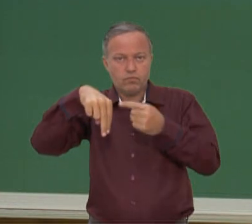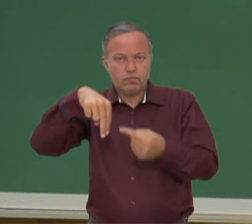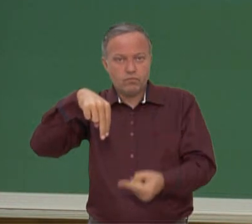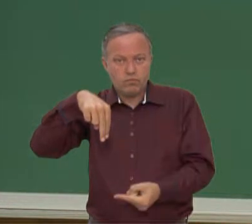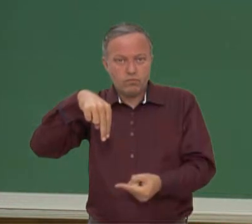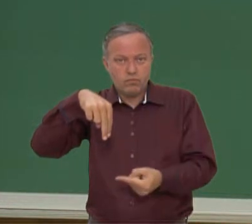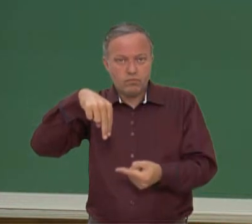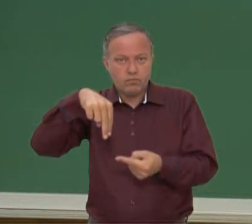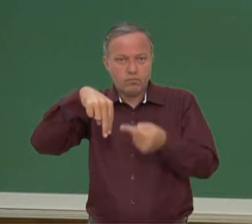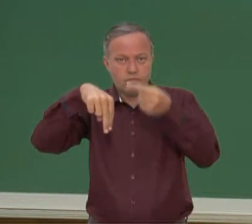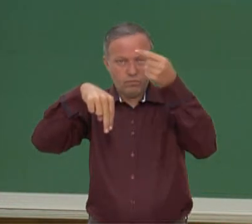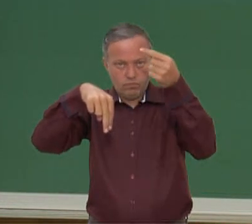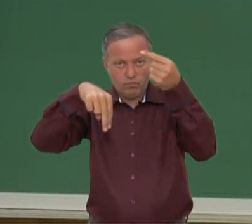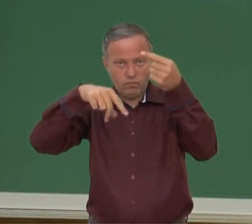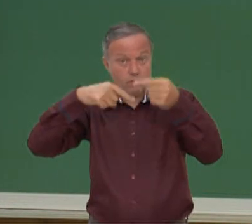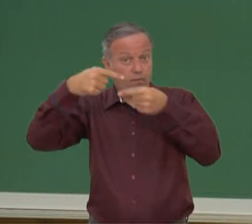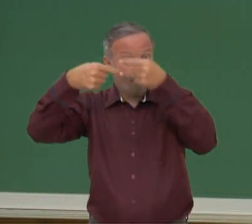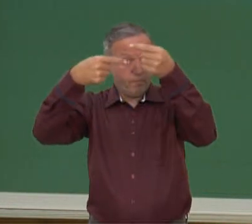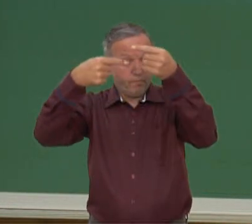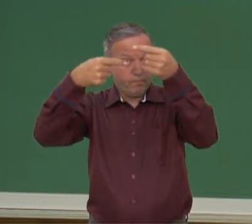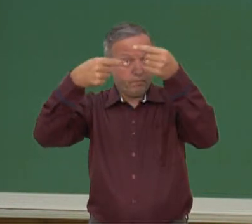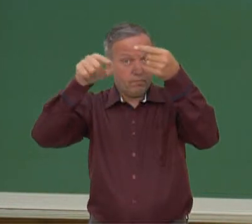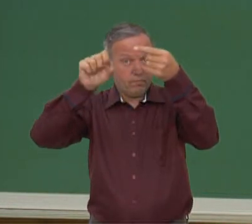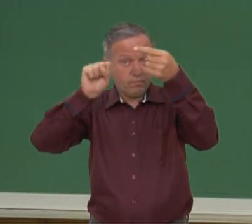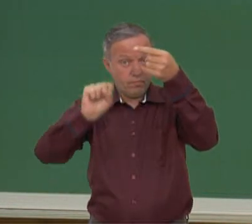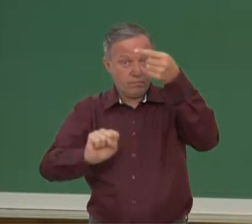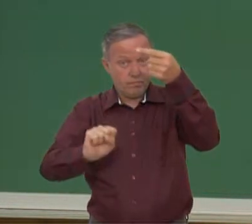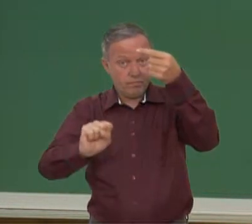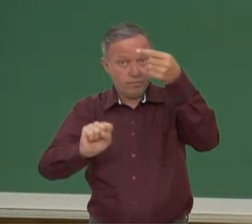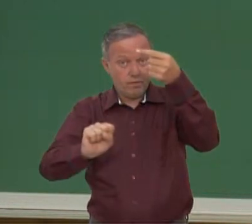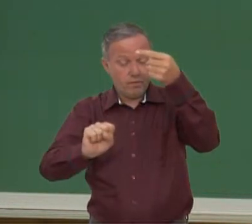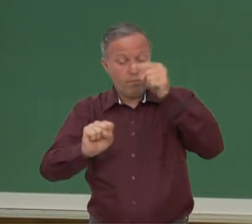mais desenvolvidos, e os países que estão ao sul